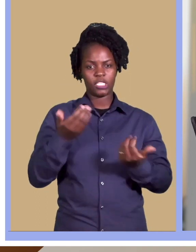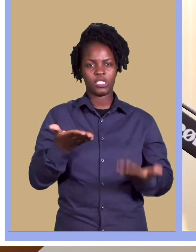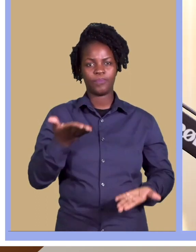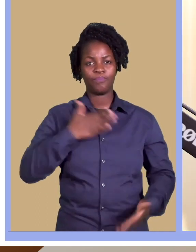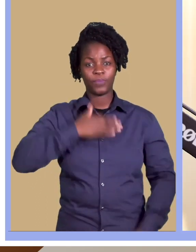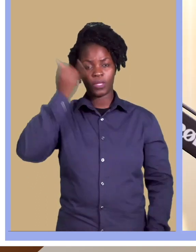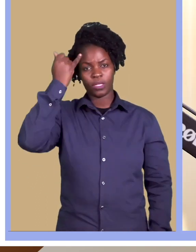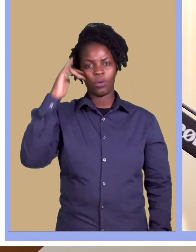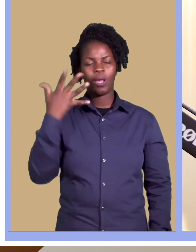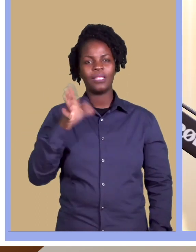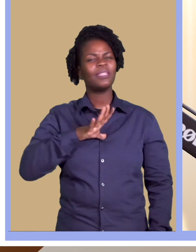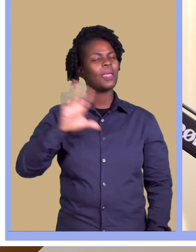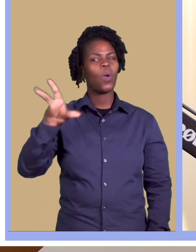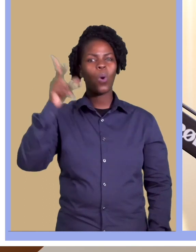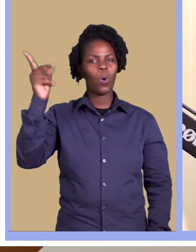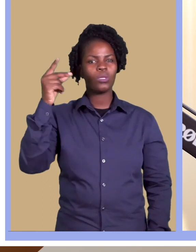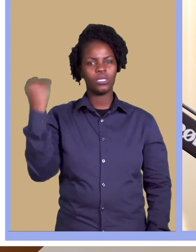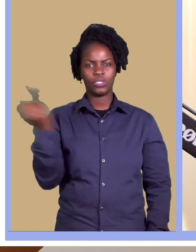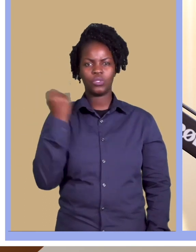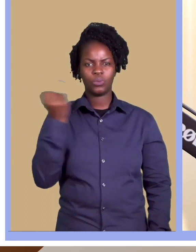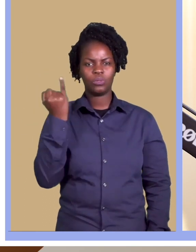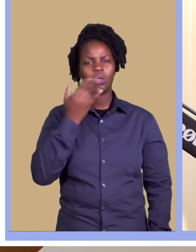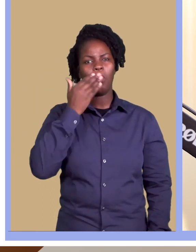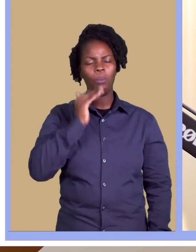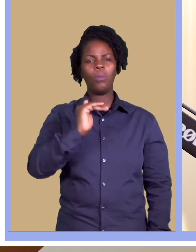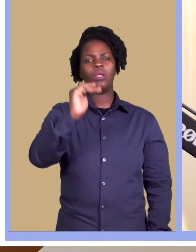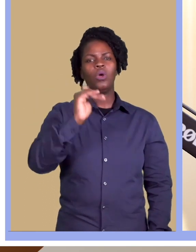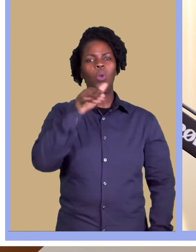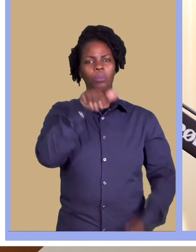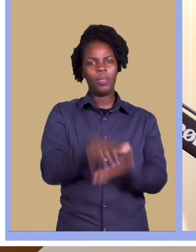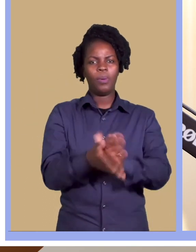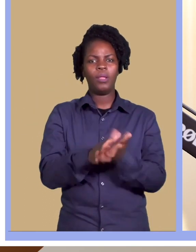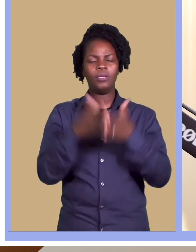para tomar ações de mitigação,